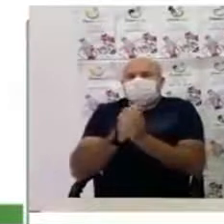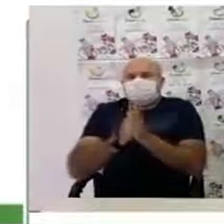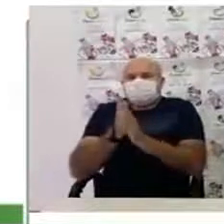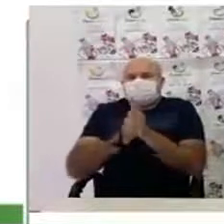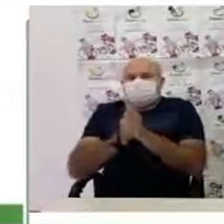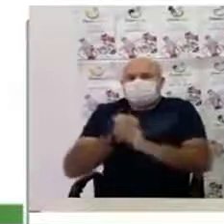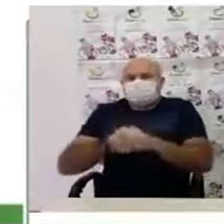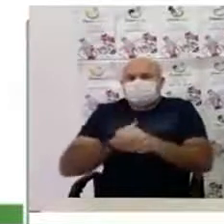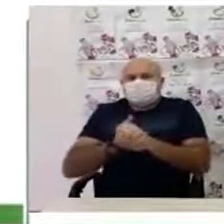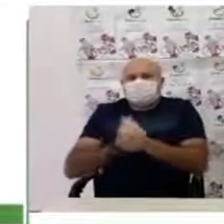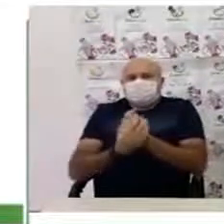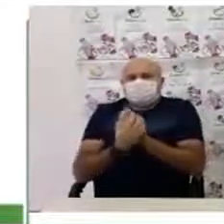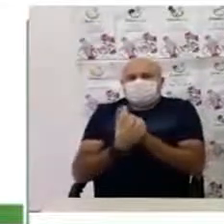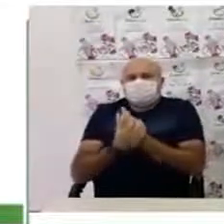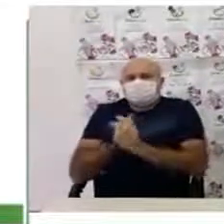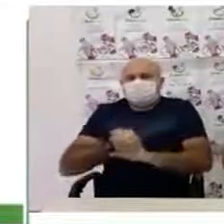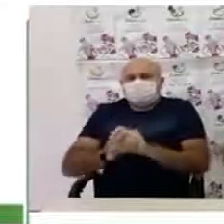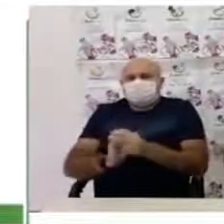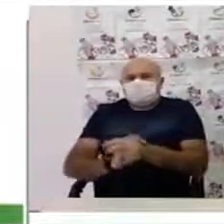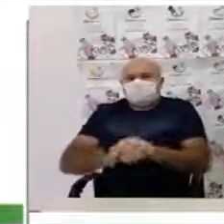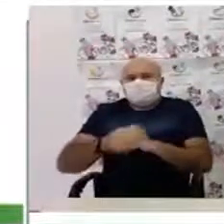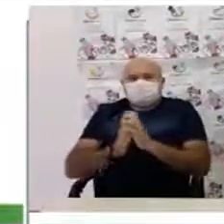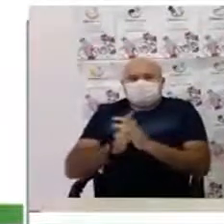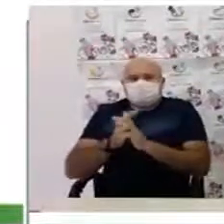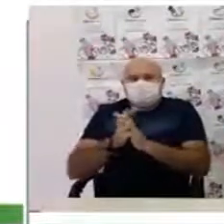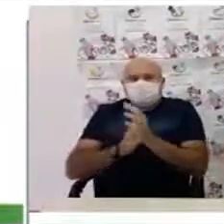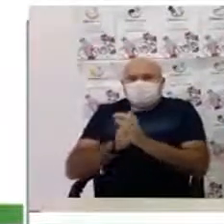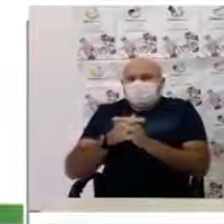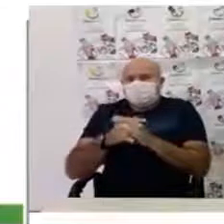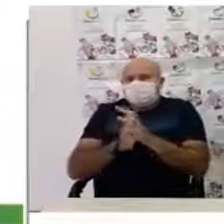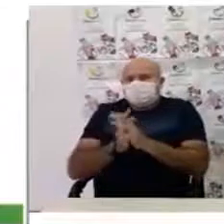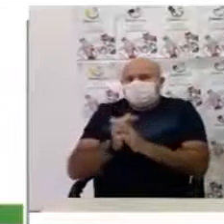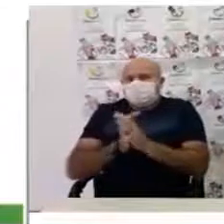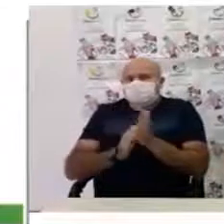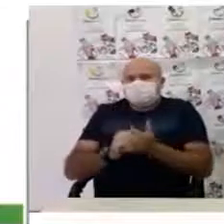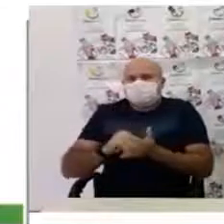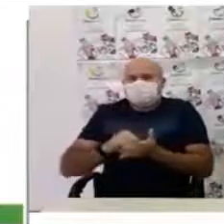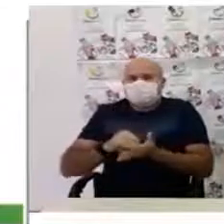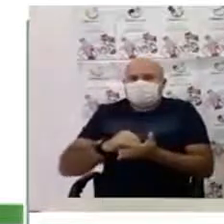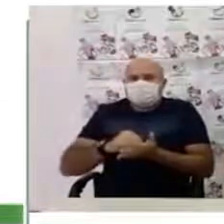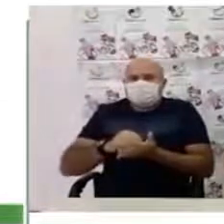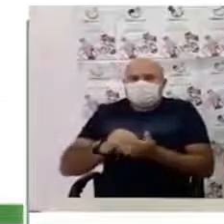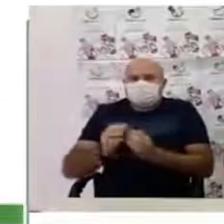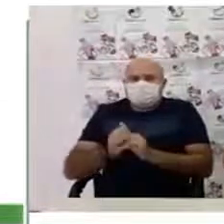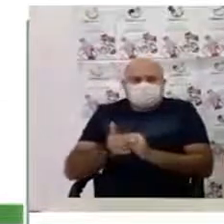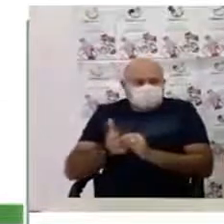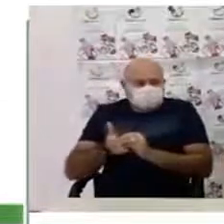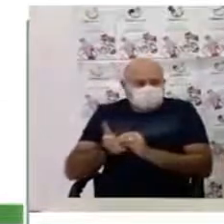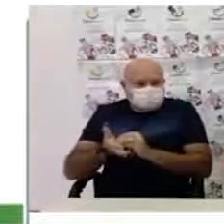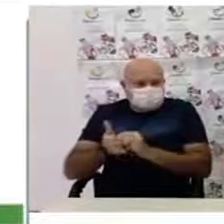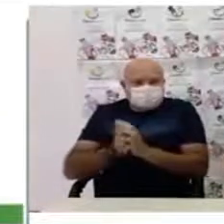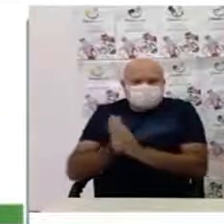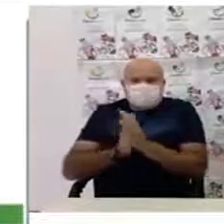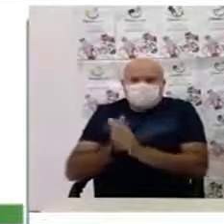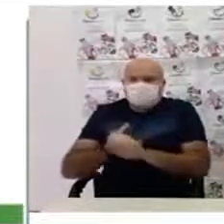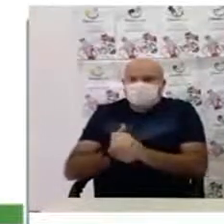redor do núcleo, que é a carga positiva, e eles não fugiam devido à diferença de cargas. Núcleo positivo e elétron